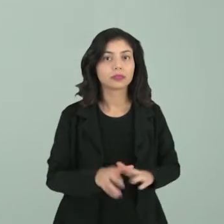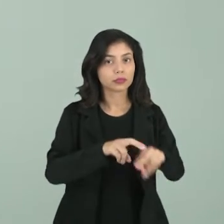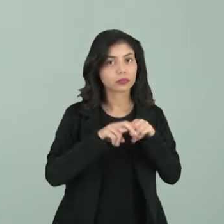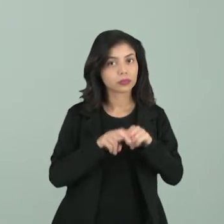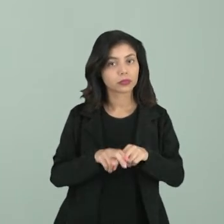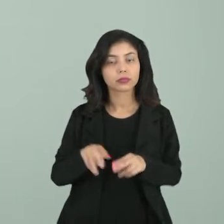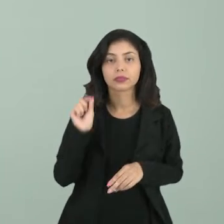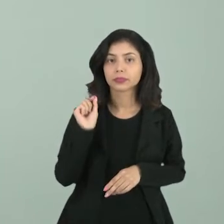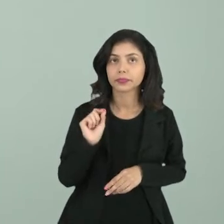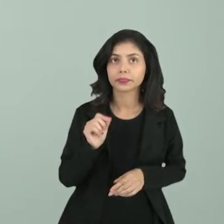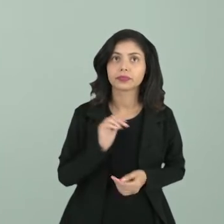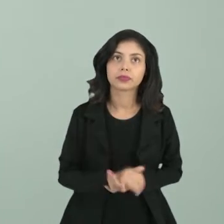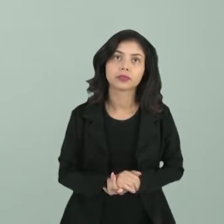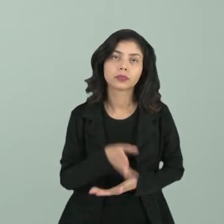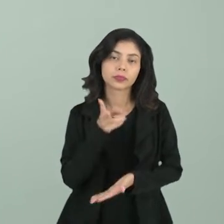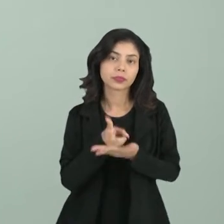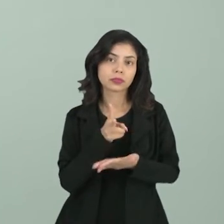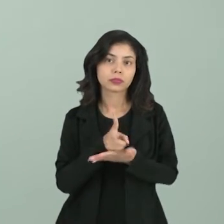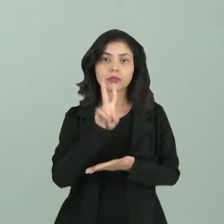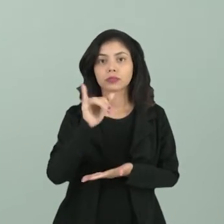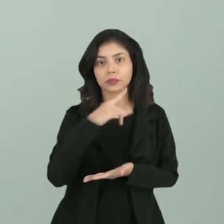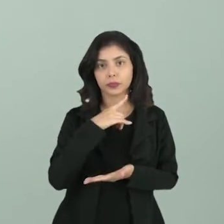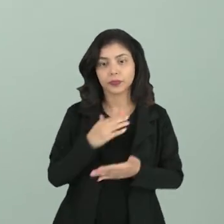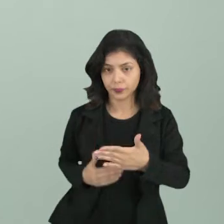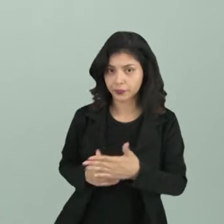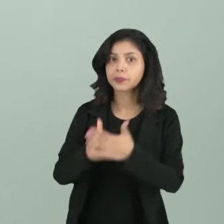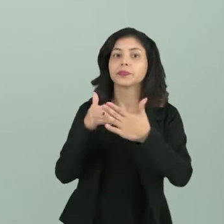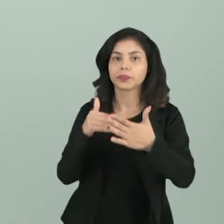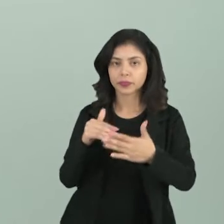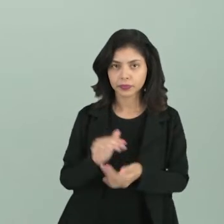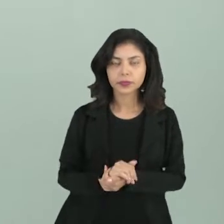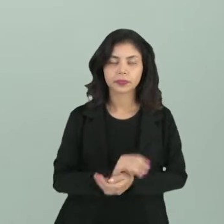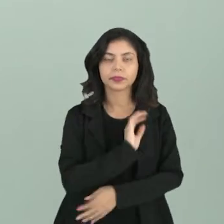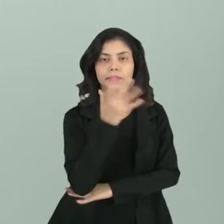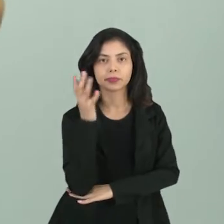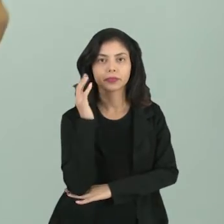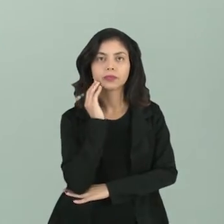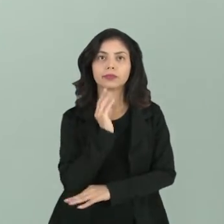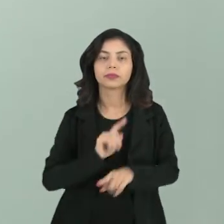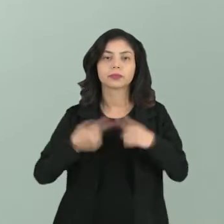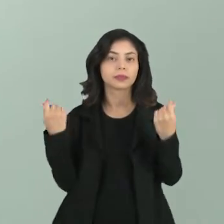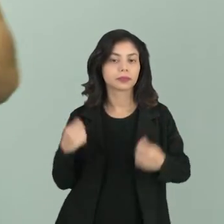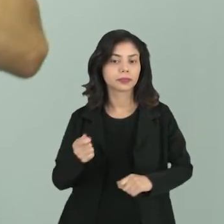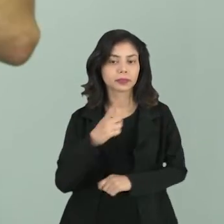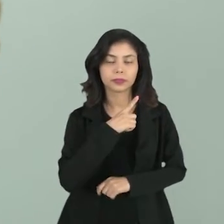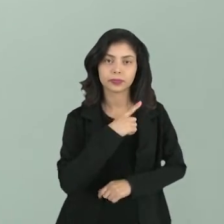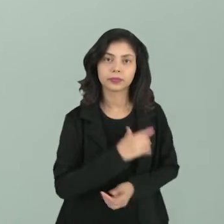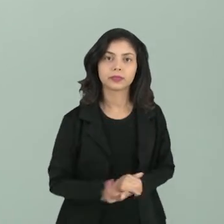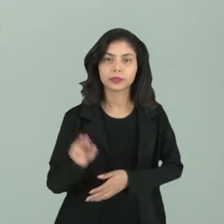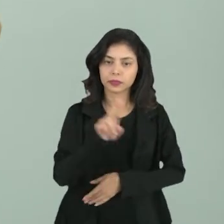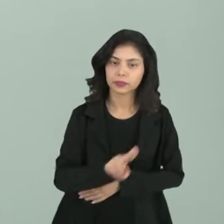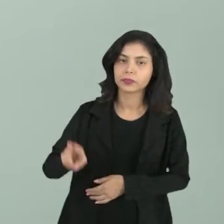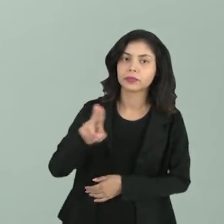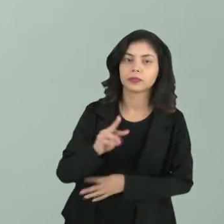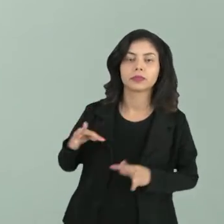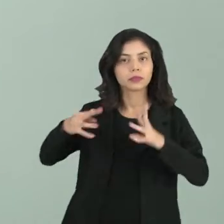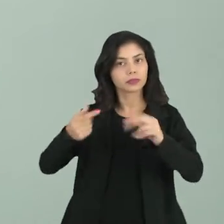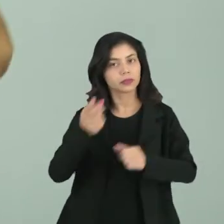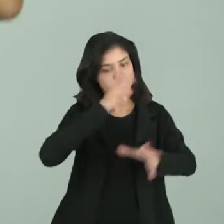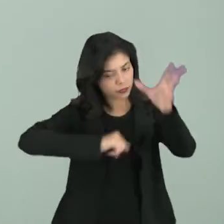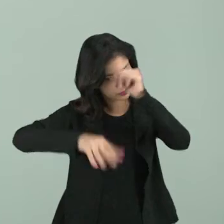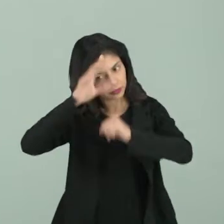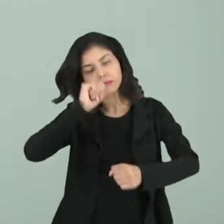que estamos vivendo nesse atual cenário. Preservar o meio ambiente também é ter uma preocupação com